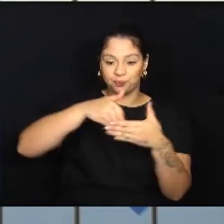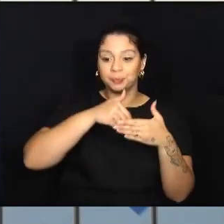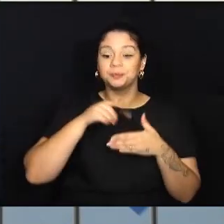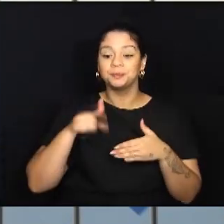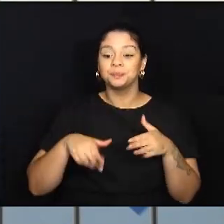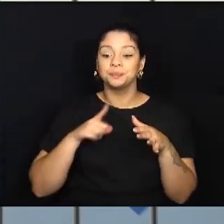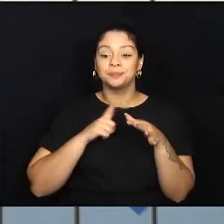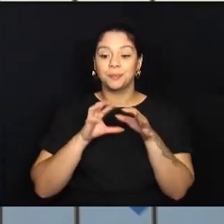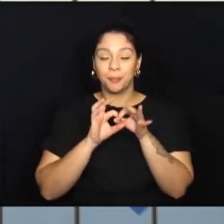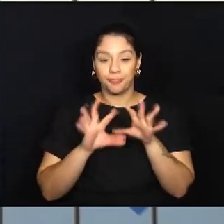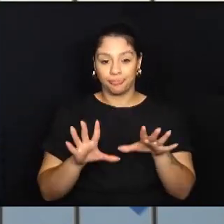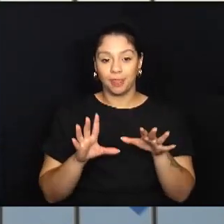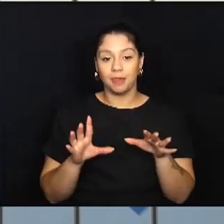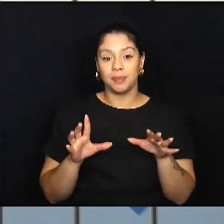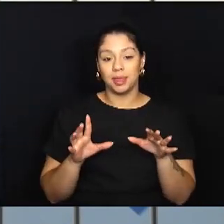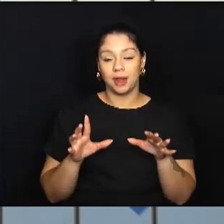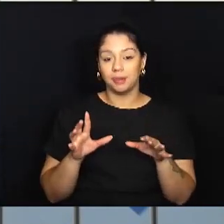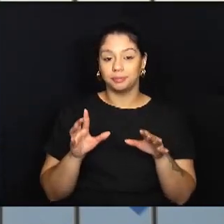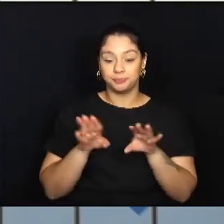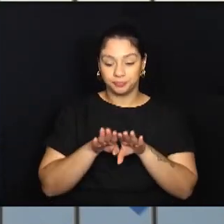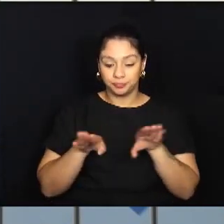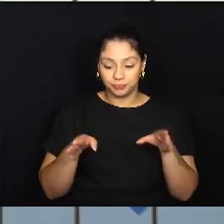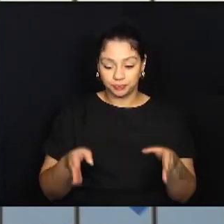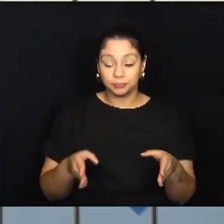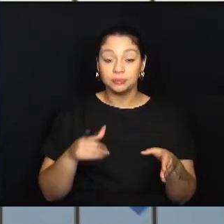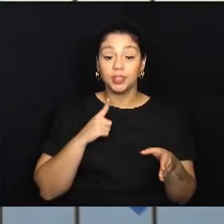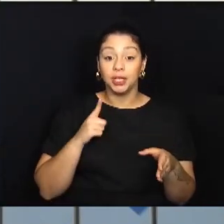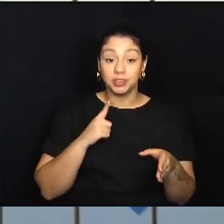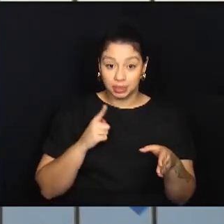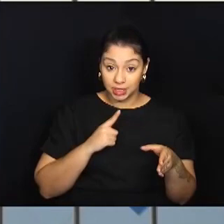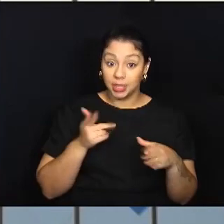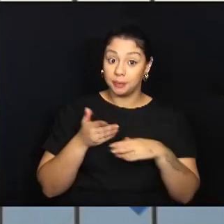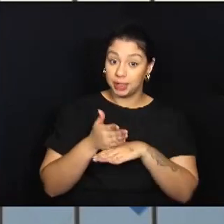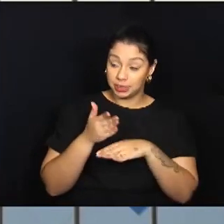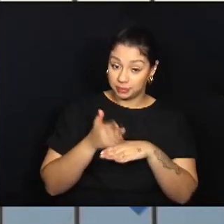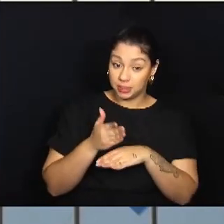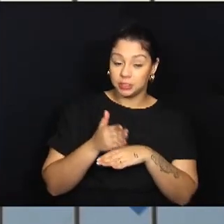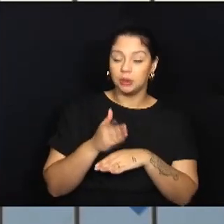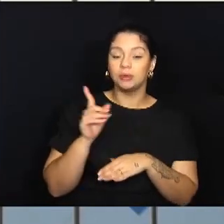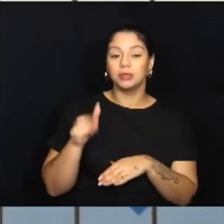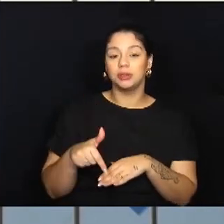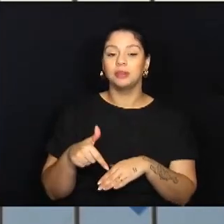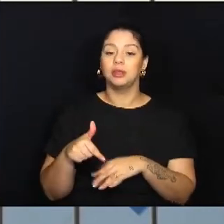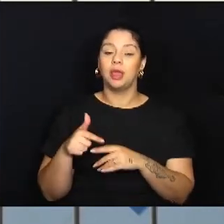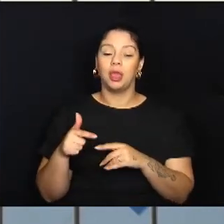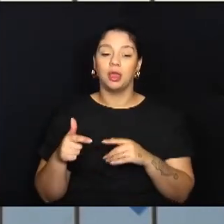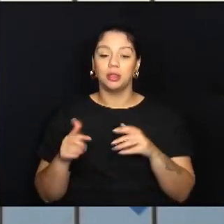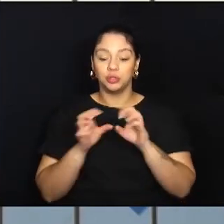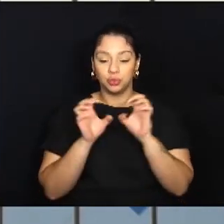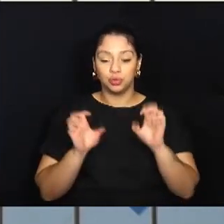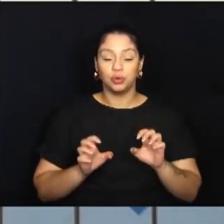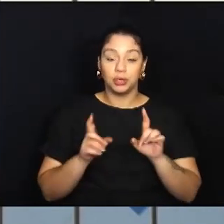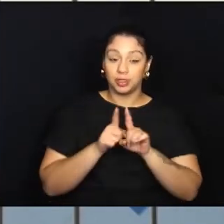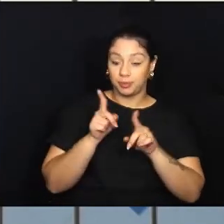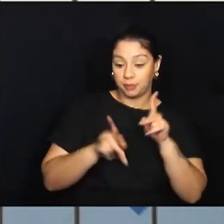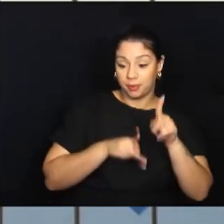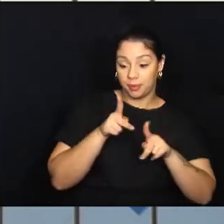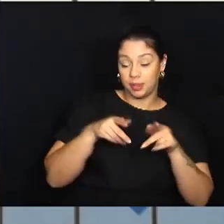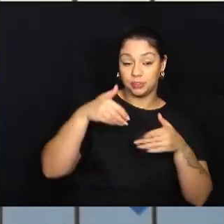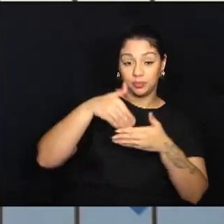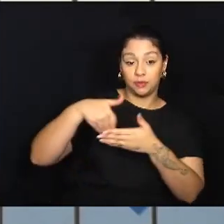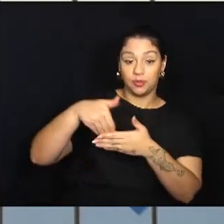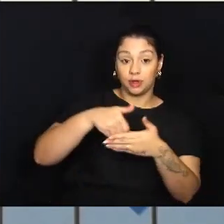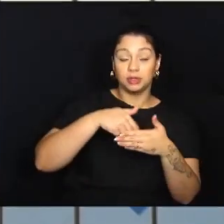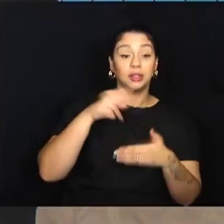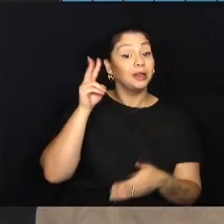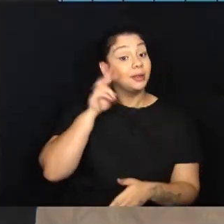liberar as urnas. Ainda há a participação da Prefeitura, com toda a estrutura, e também da população pelo voto. Lembrando que